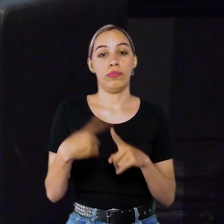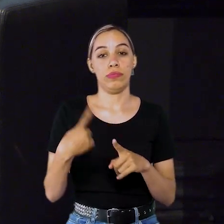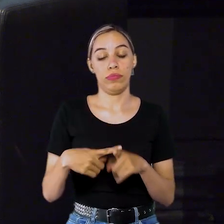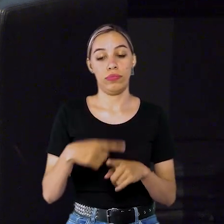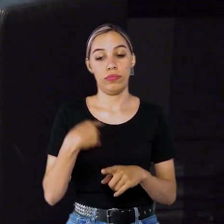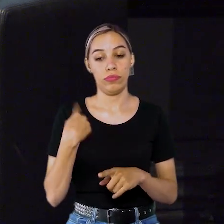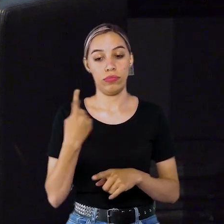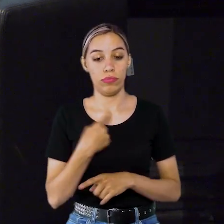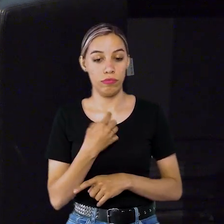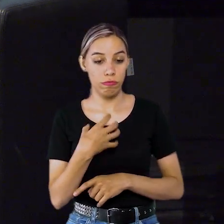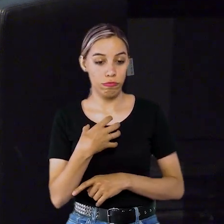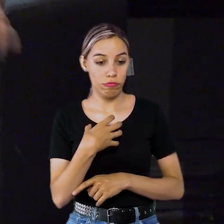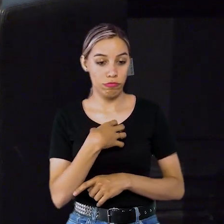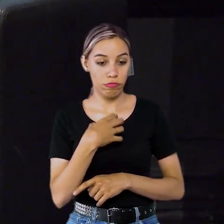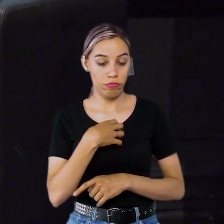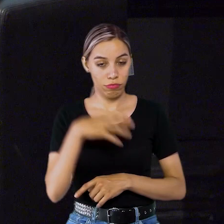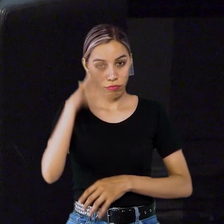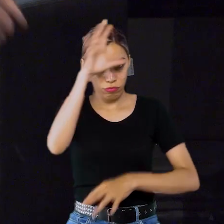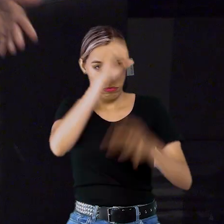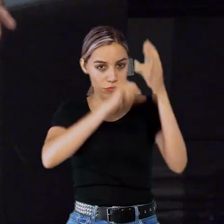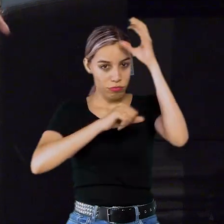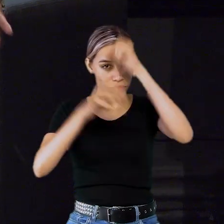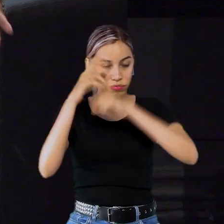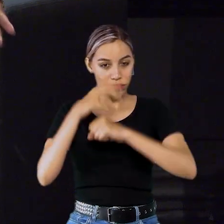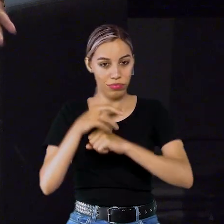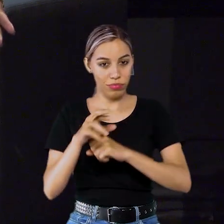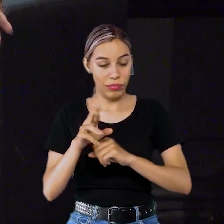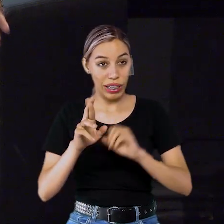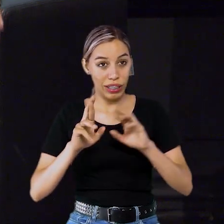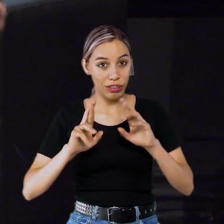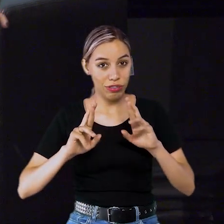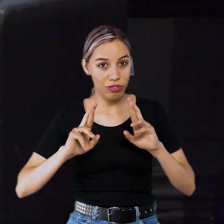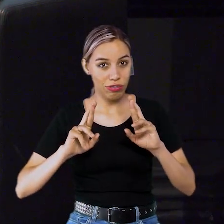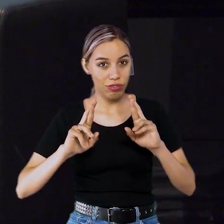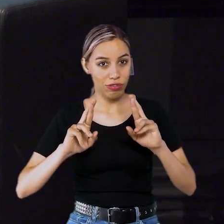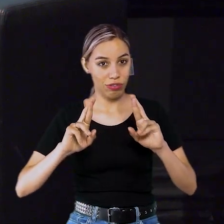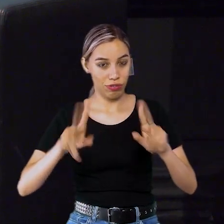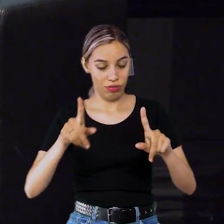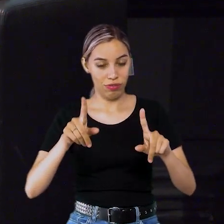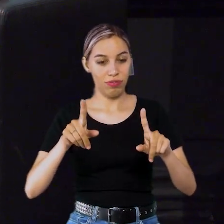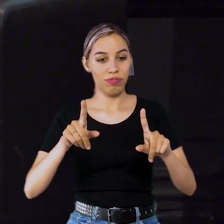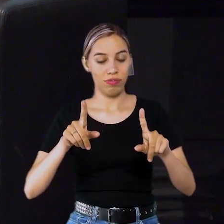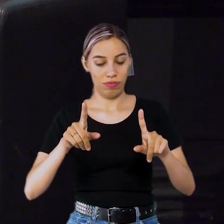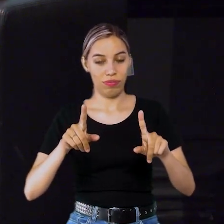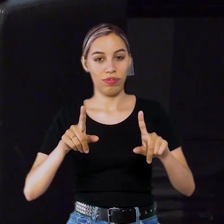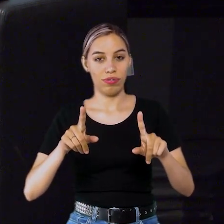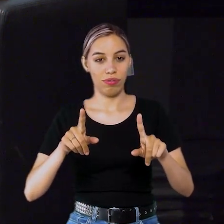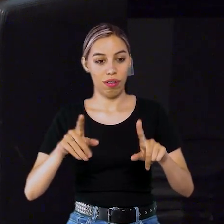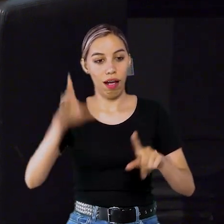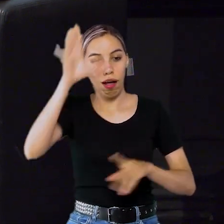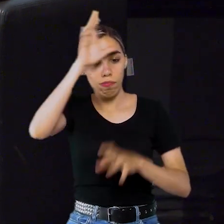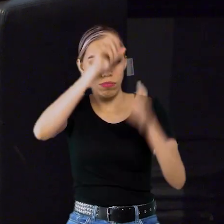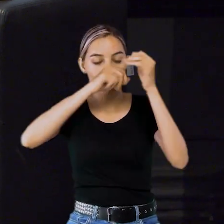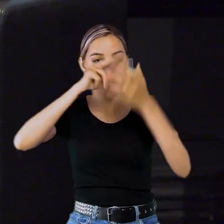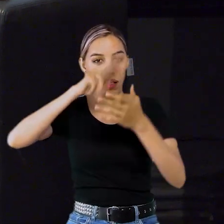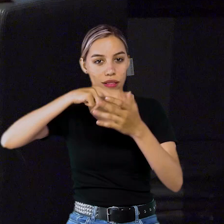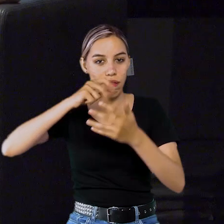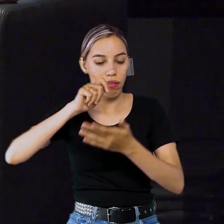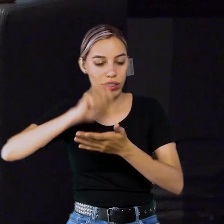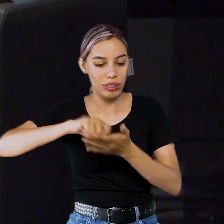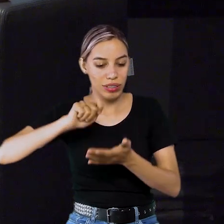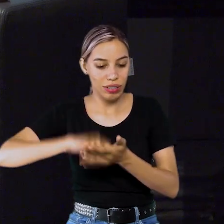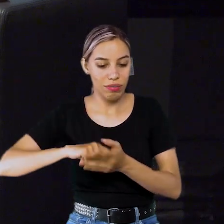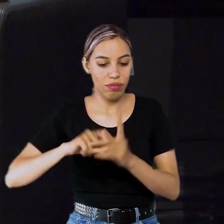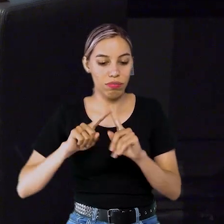a nossa forma de aprender é totalmente diferente, né? Porque aqui é isso que o Tia Mãe falou, aprende a ler, a escrever, mas